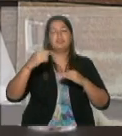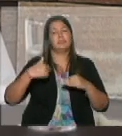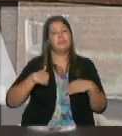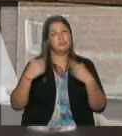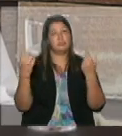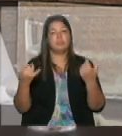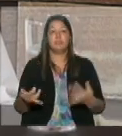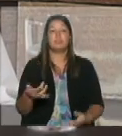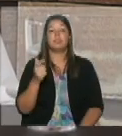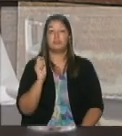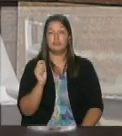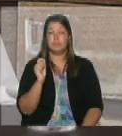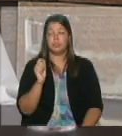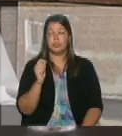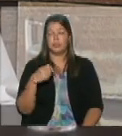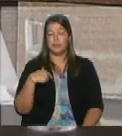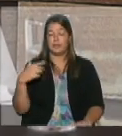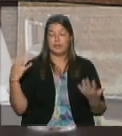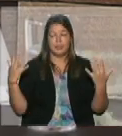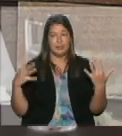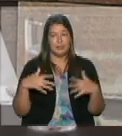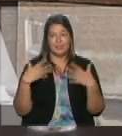eu fiquei muito mais